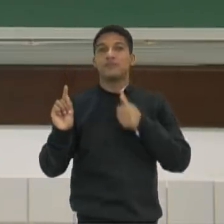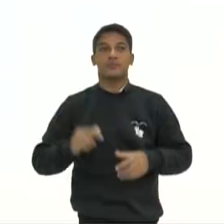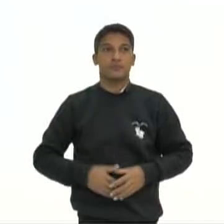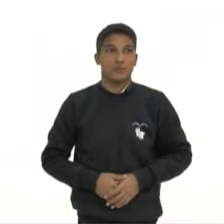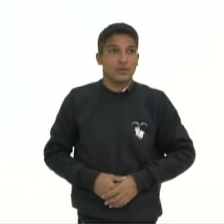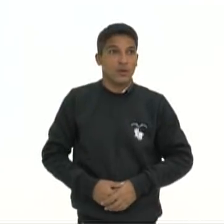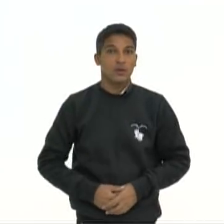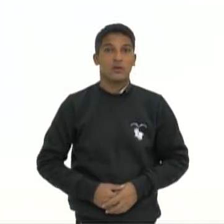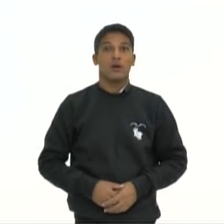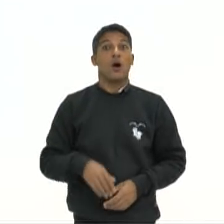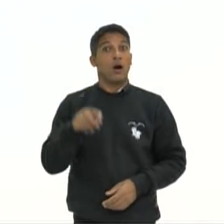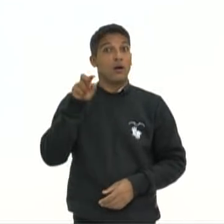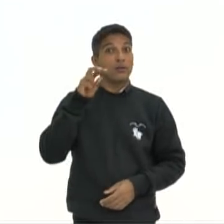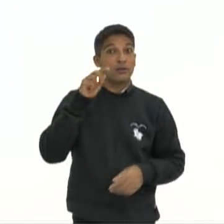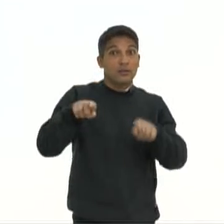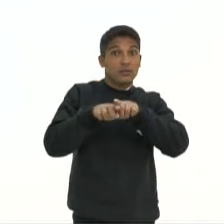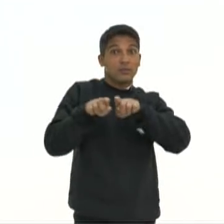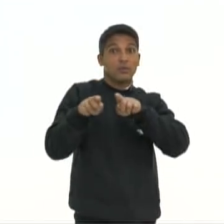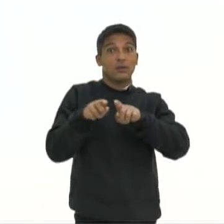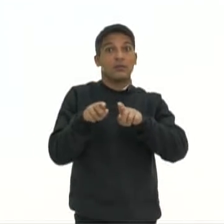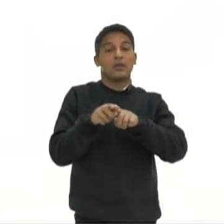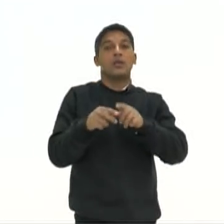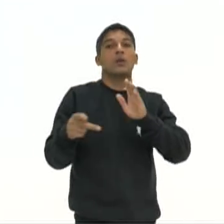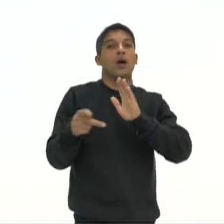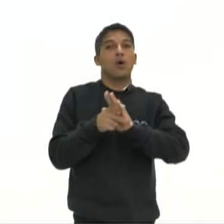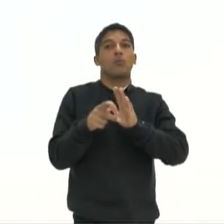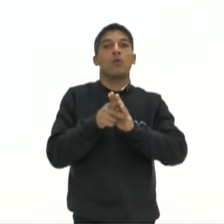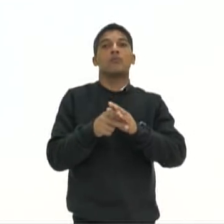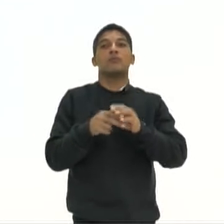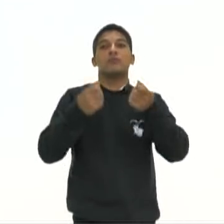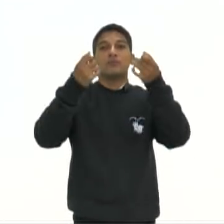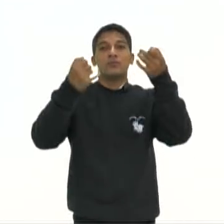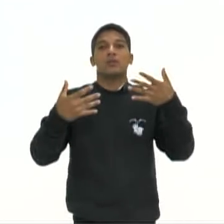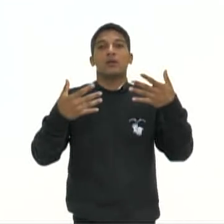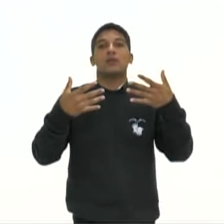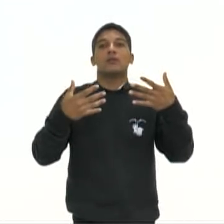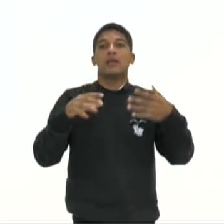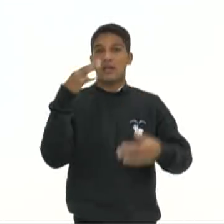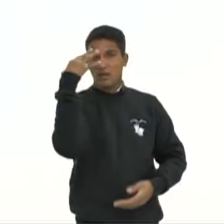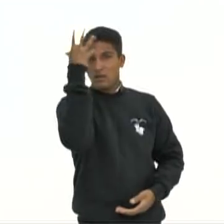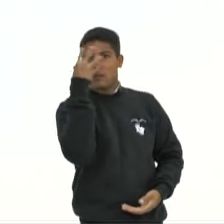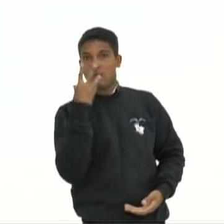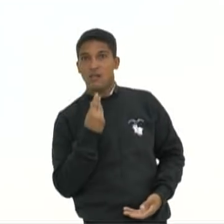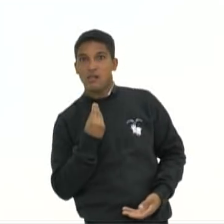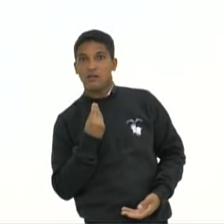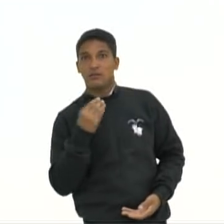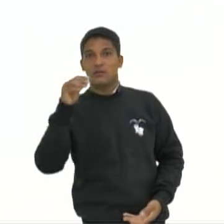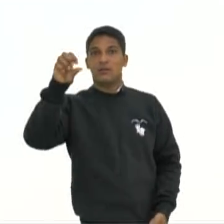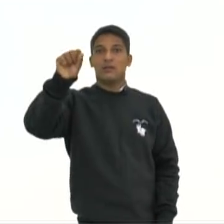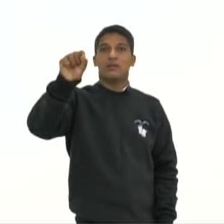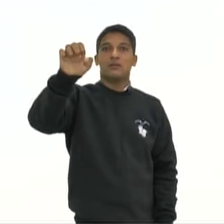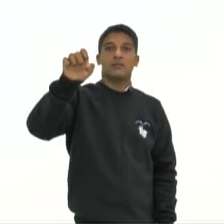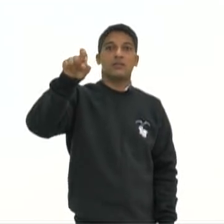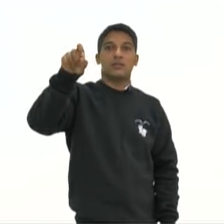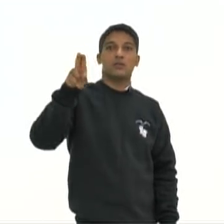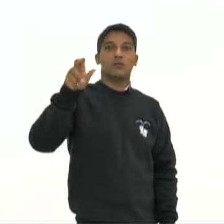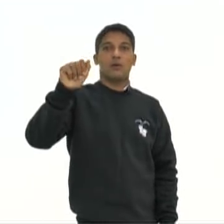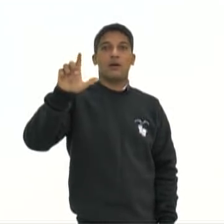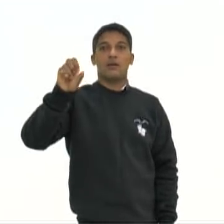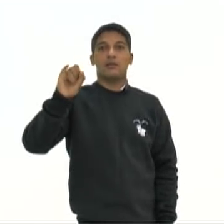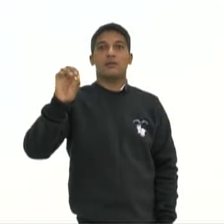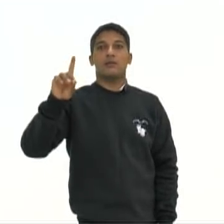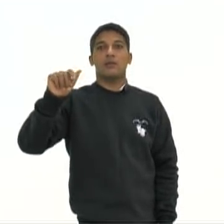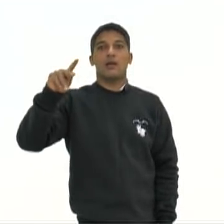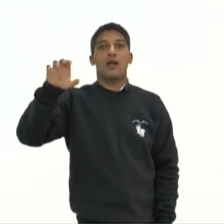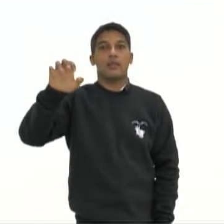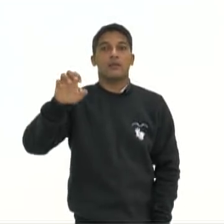feminina, né? A sexualidade feminina, em especial a partir do século XII, na esteira